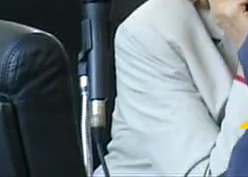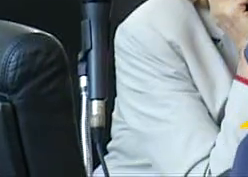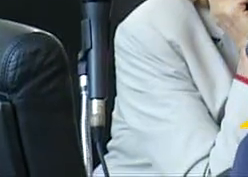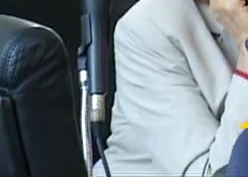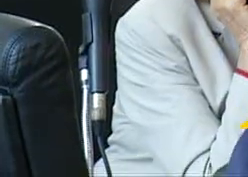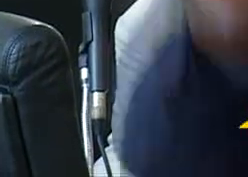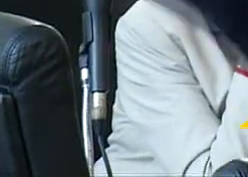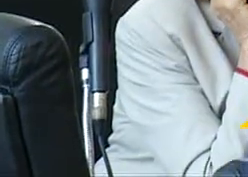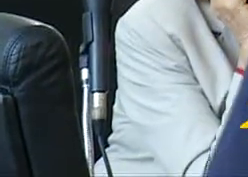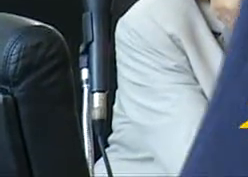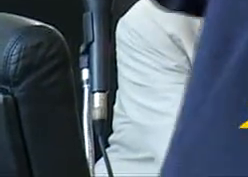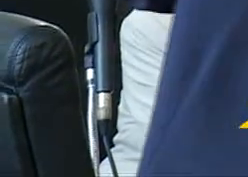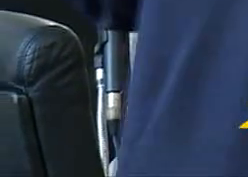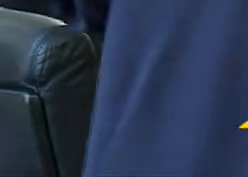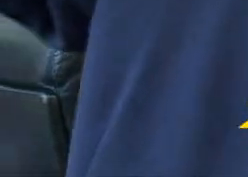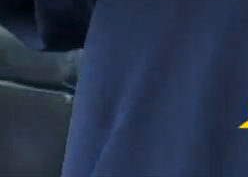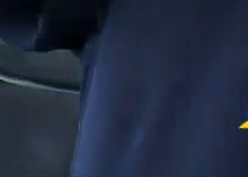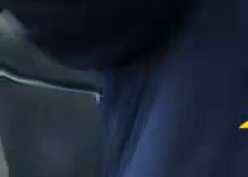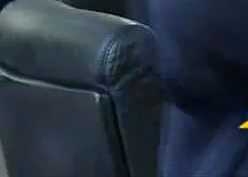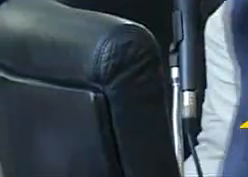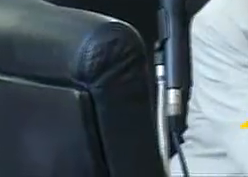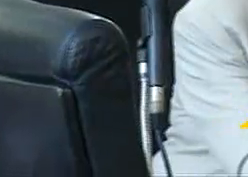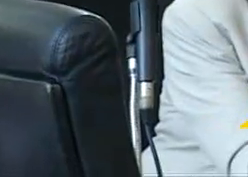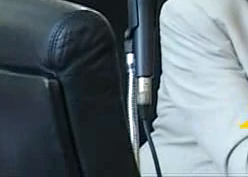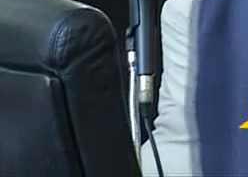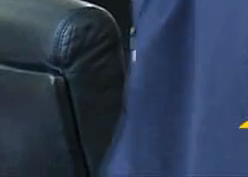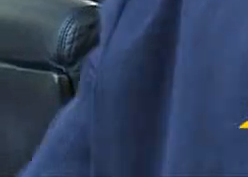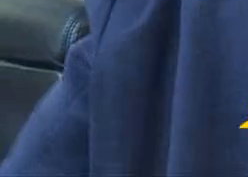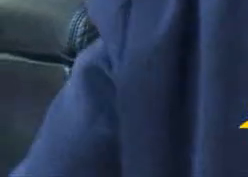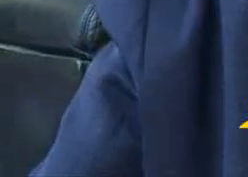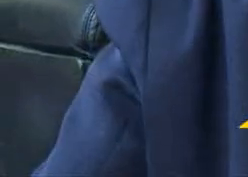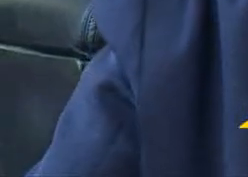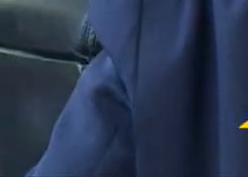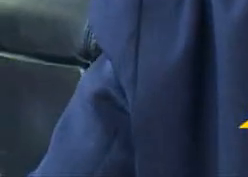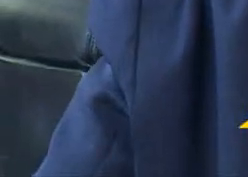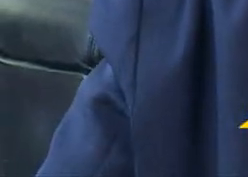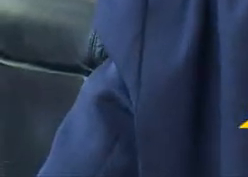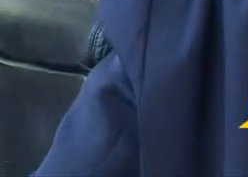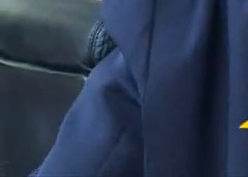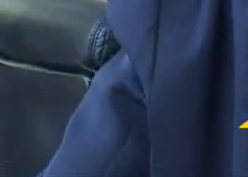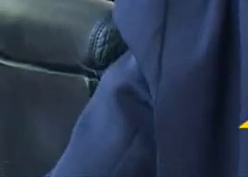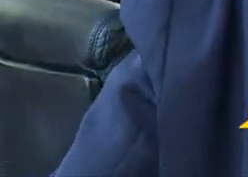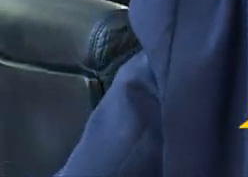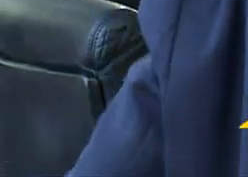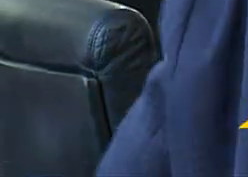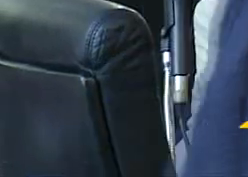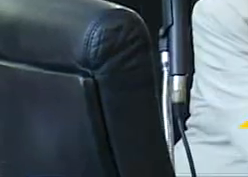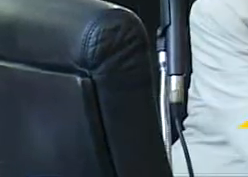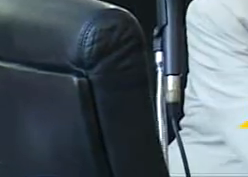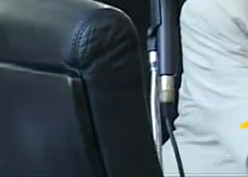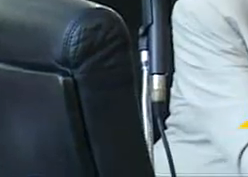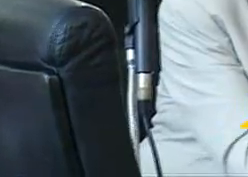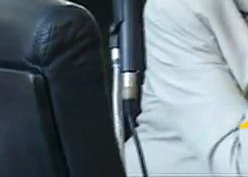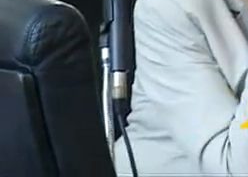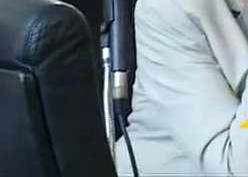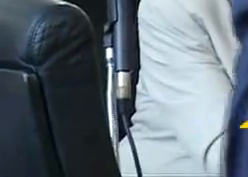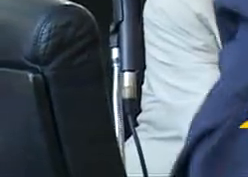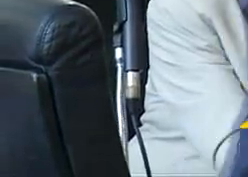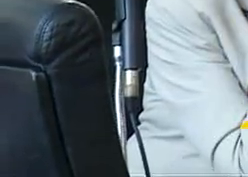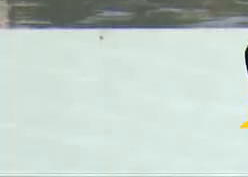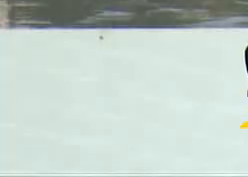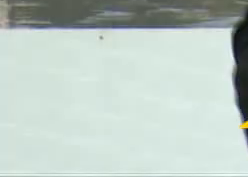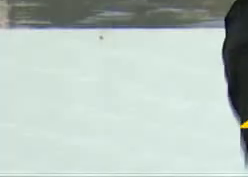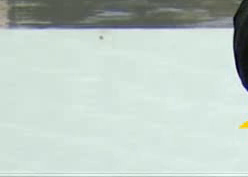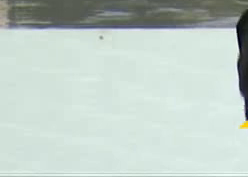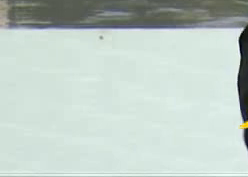cidade aqui. Os caras só querem catar o voto aqui e depois ir embora. Portanto, deputados federais... E os que estão aqui